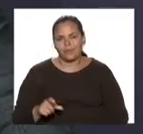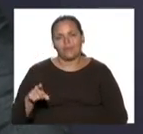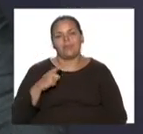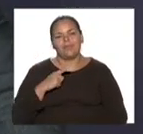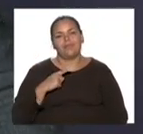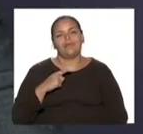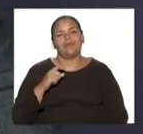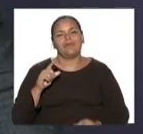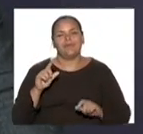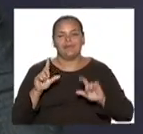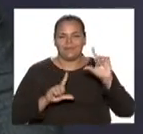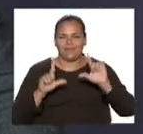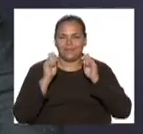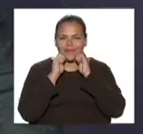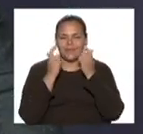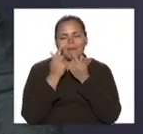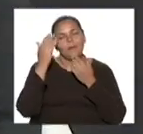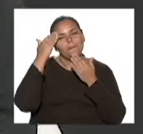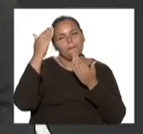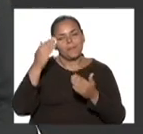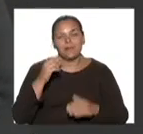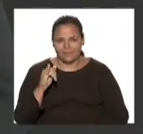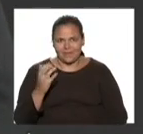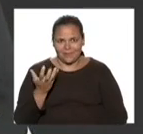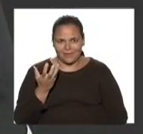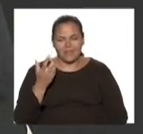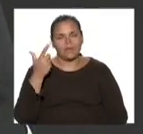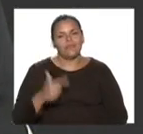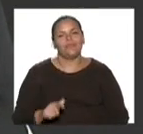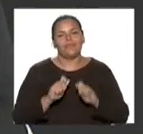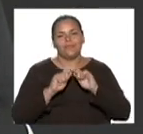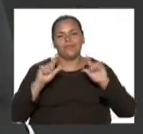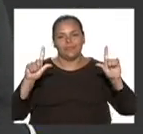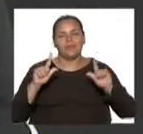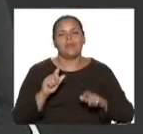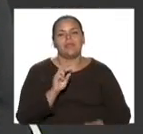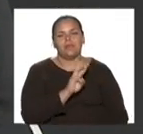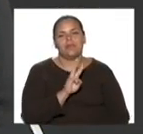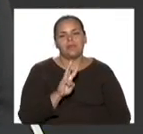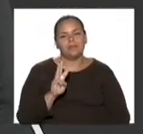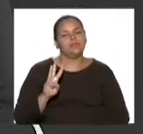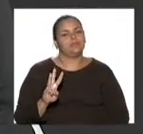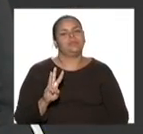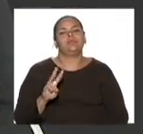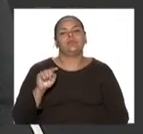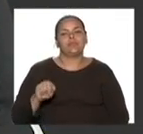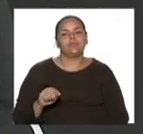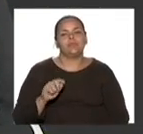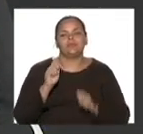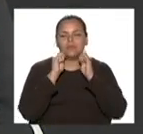pessoas que têm a TV Alerj. Muito obrigada. Se você quiser rever esse programa, acesse